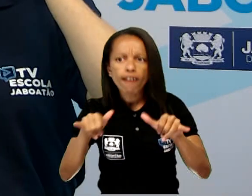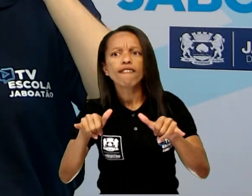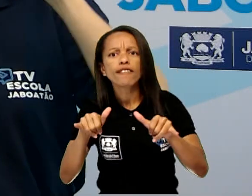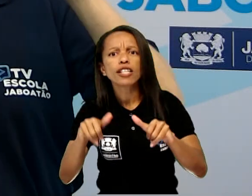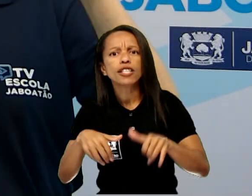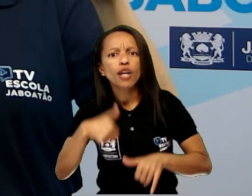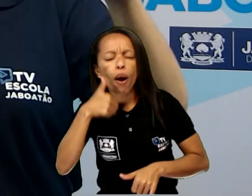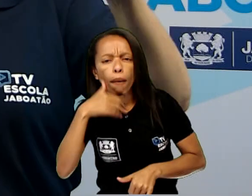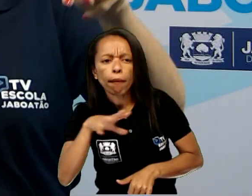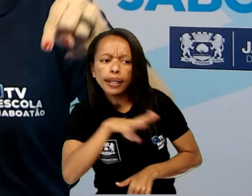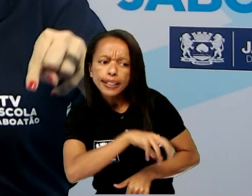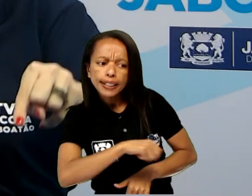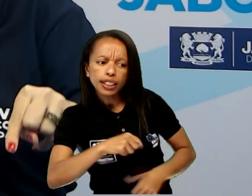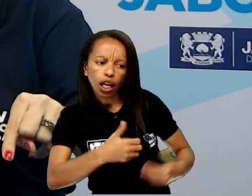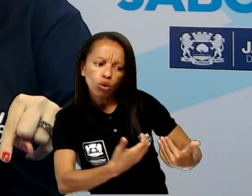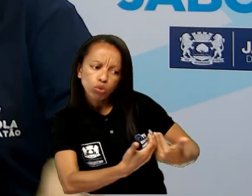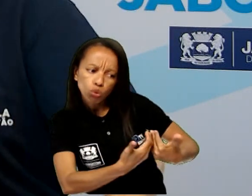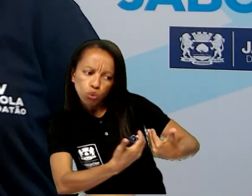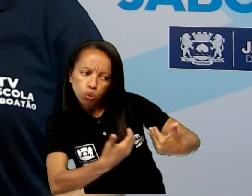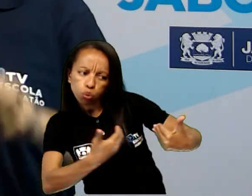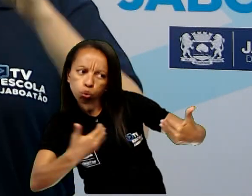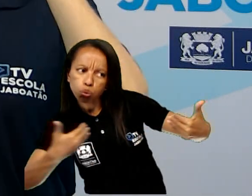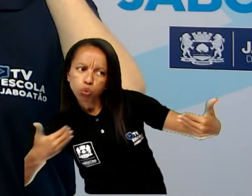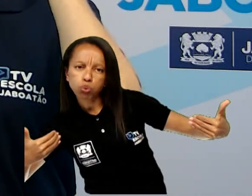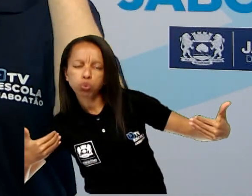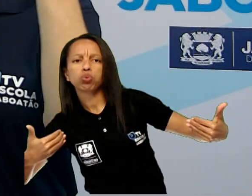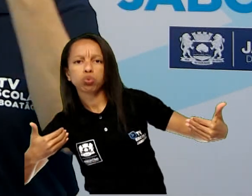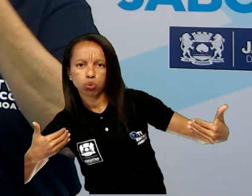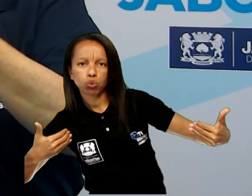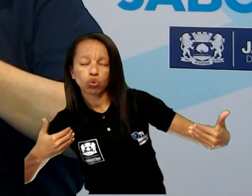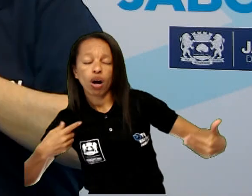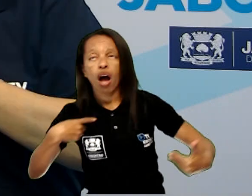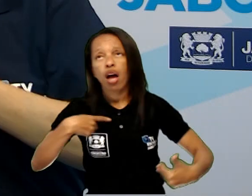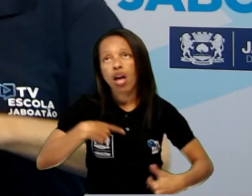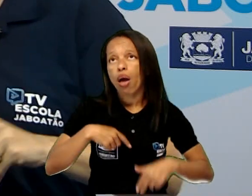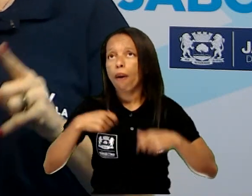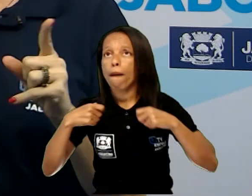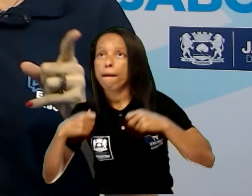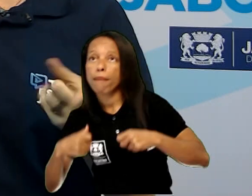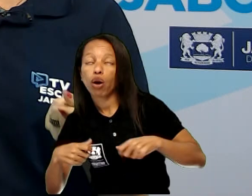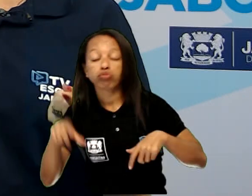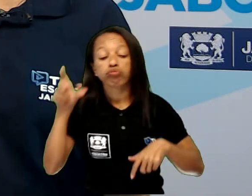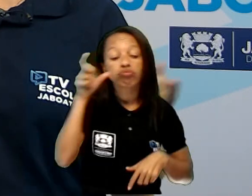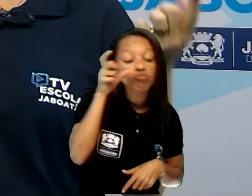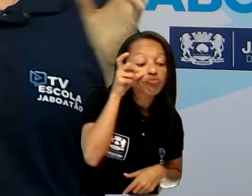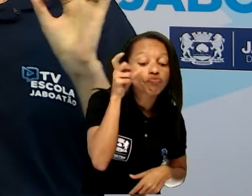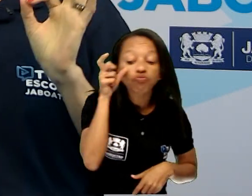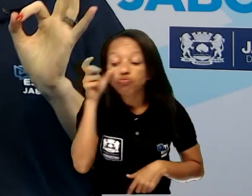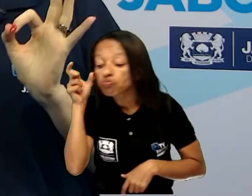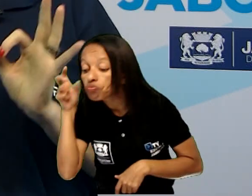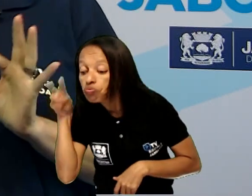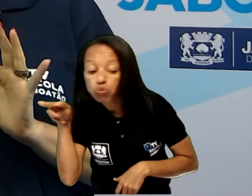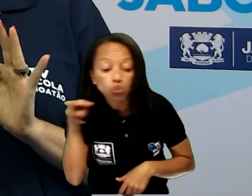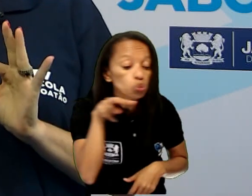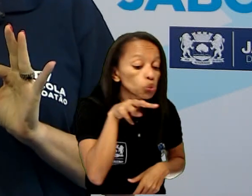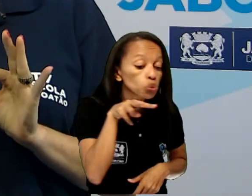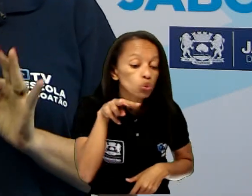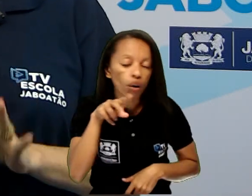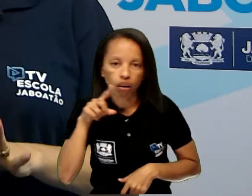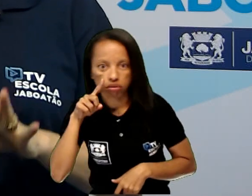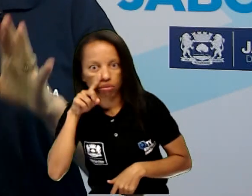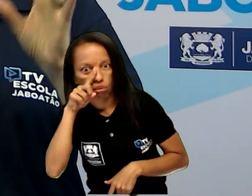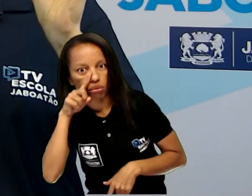subir, olhar o pessoal lá de baixo, dá uma olhada na vizinhança, vê o movimento, e isso pode ser muito